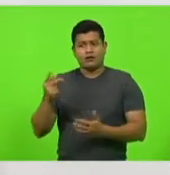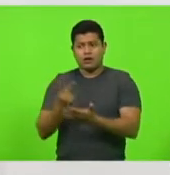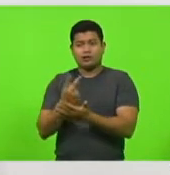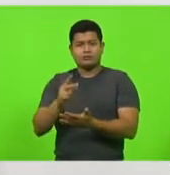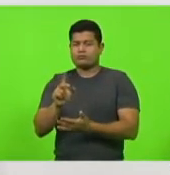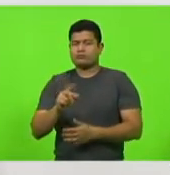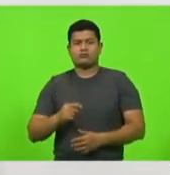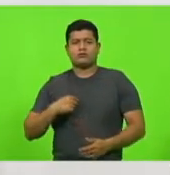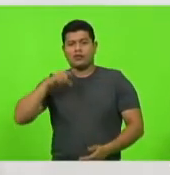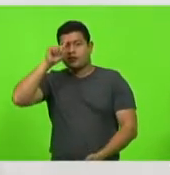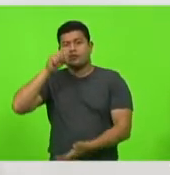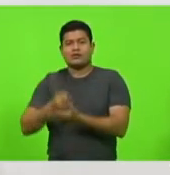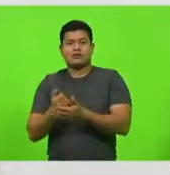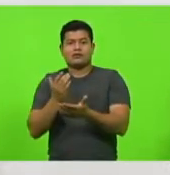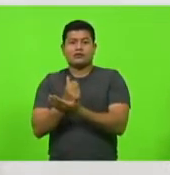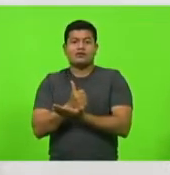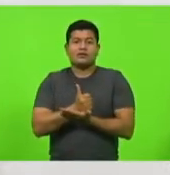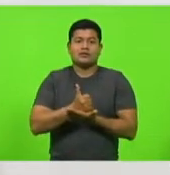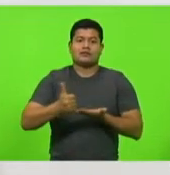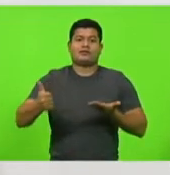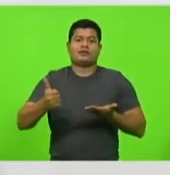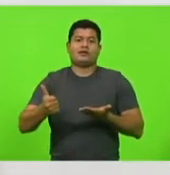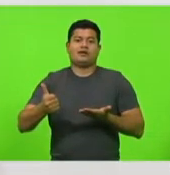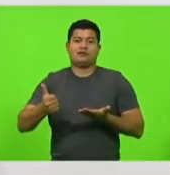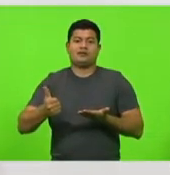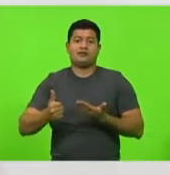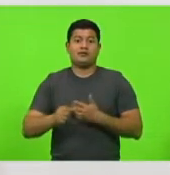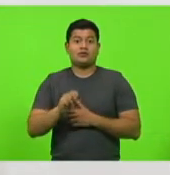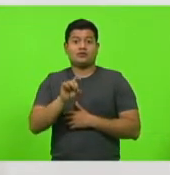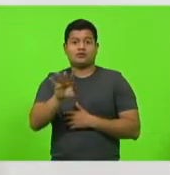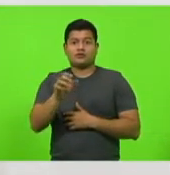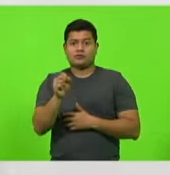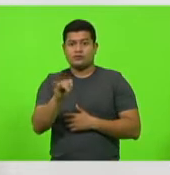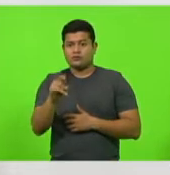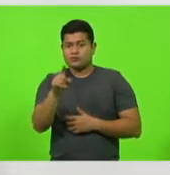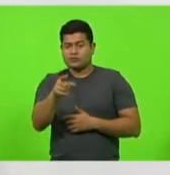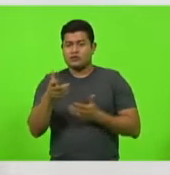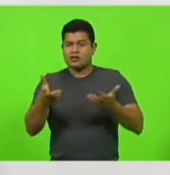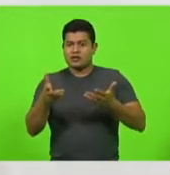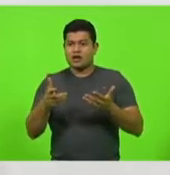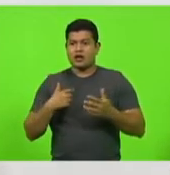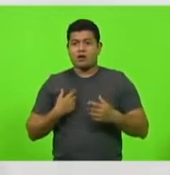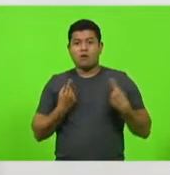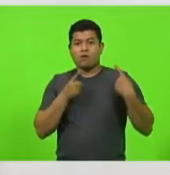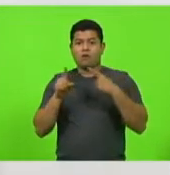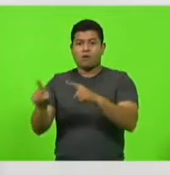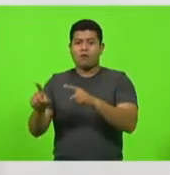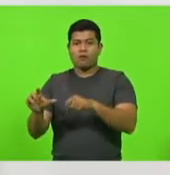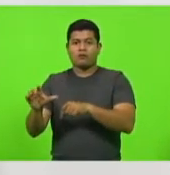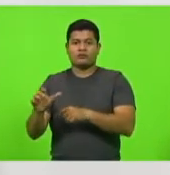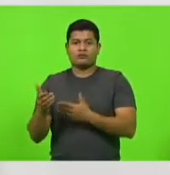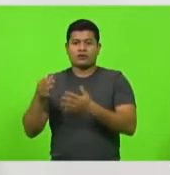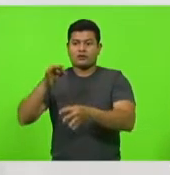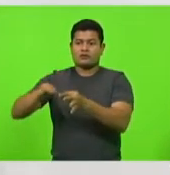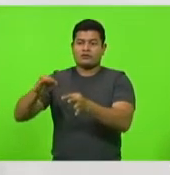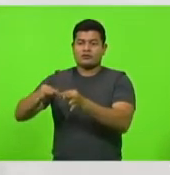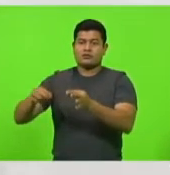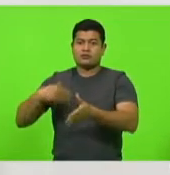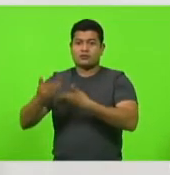que você esteja querendo contestar as instituições e tomar um processo no lombo por